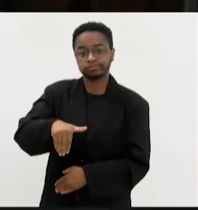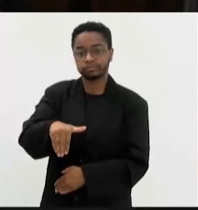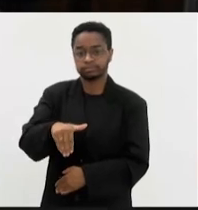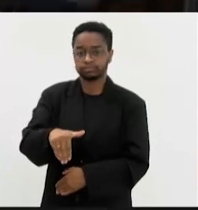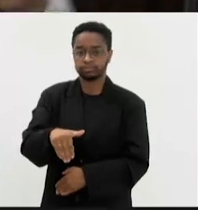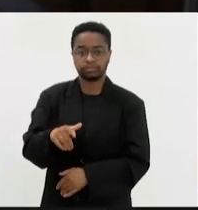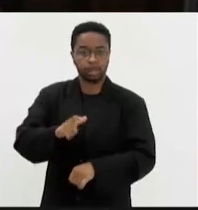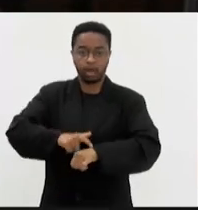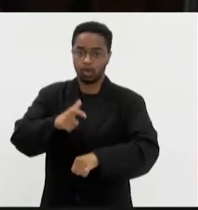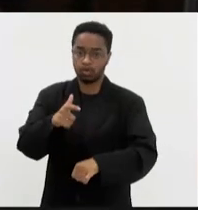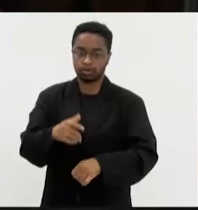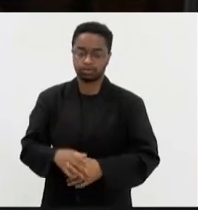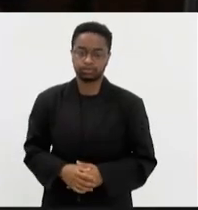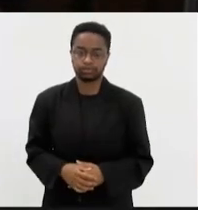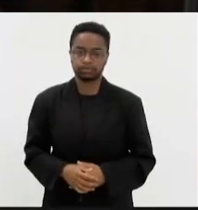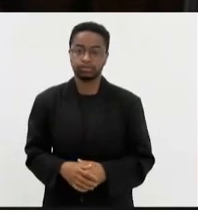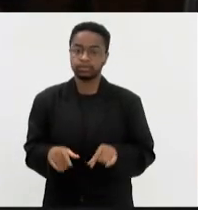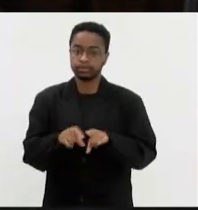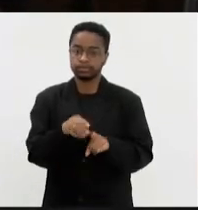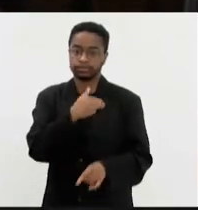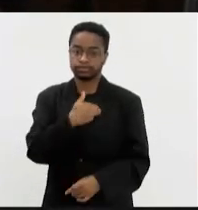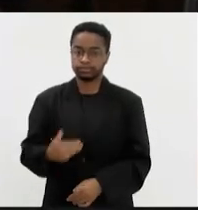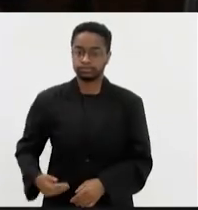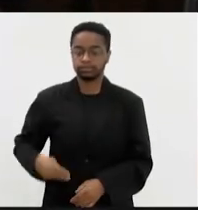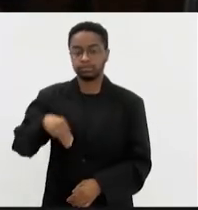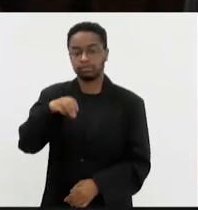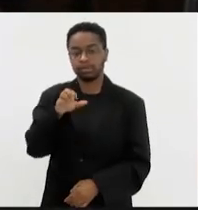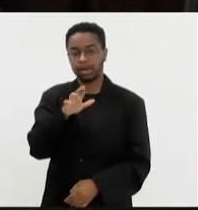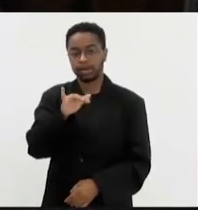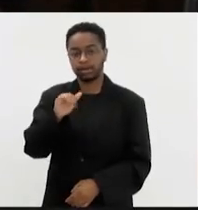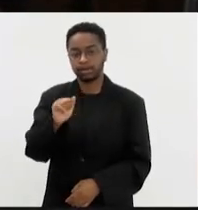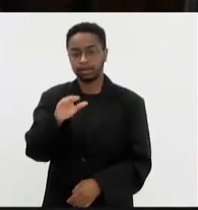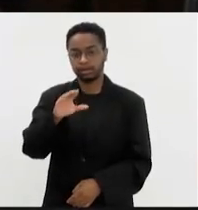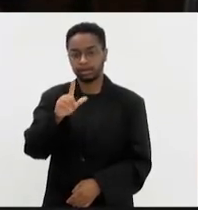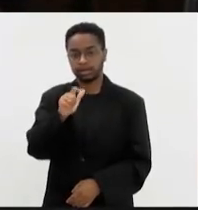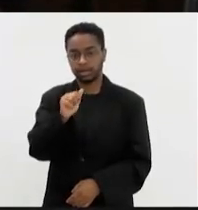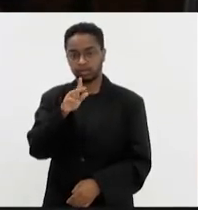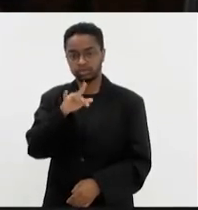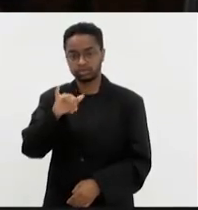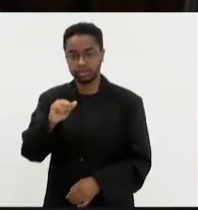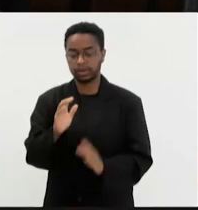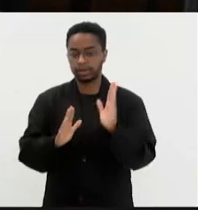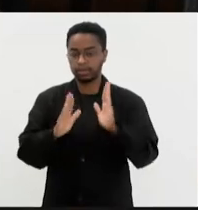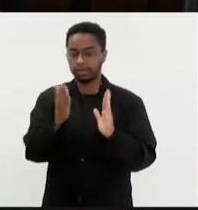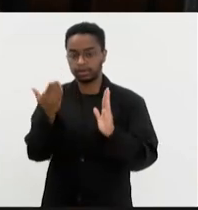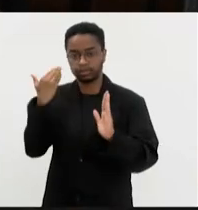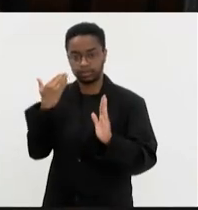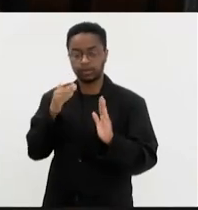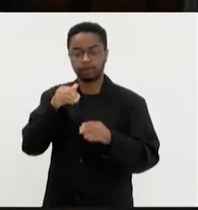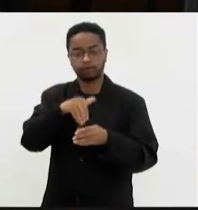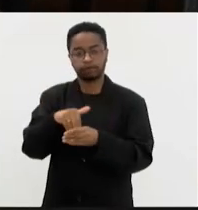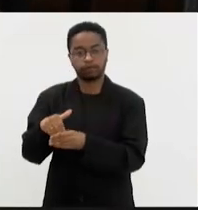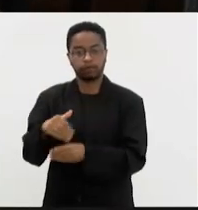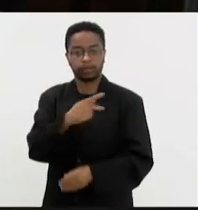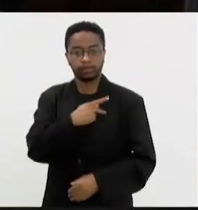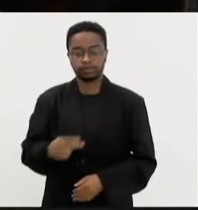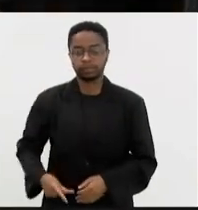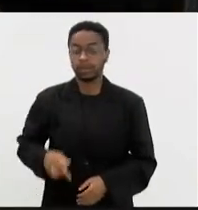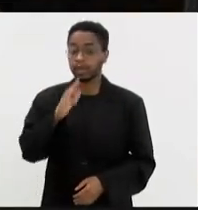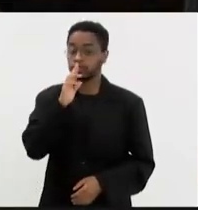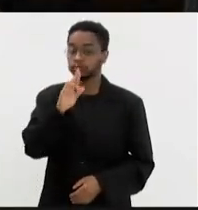né a ministra Maria Cláudia que eh na eleição presidencial respondeu assim como